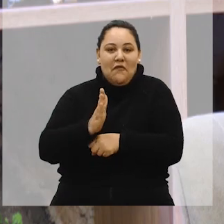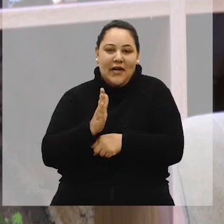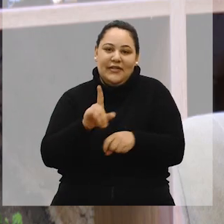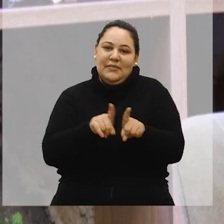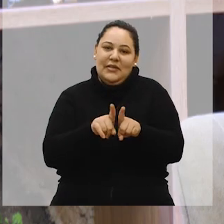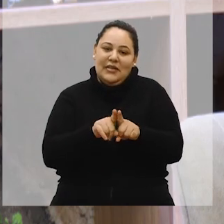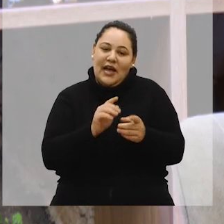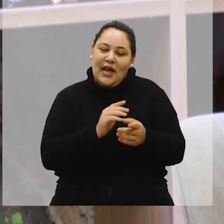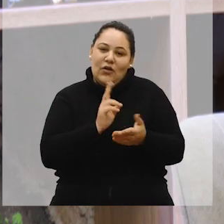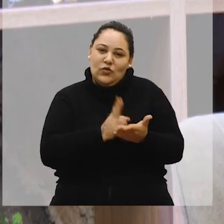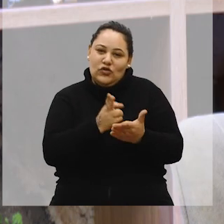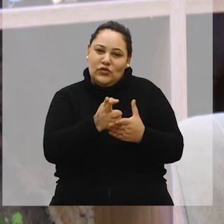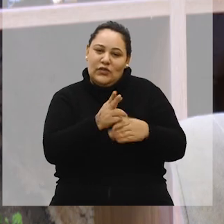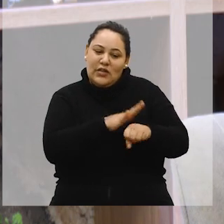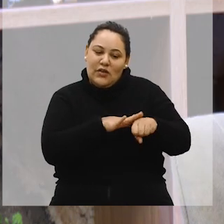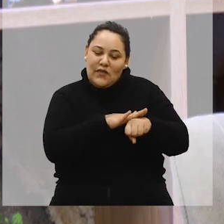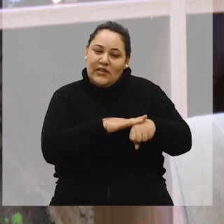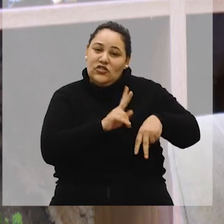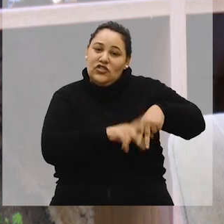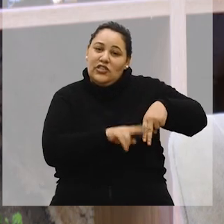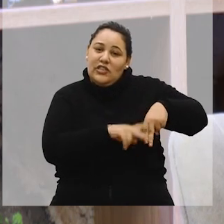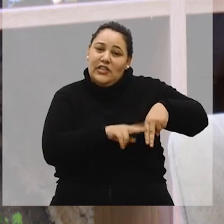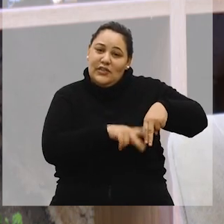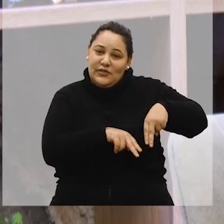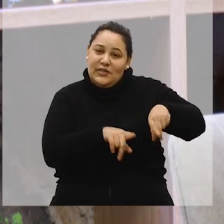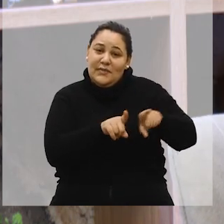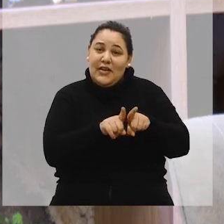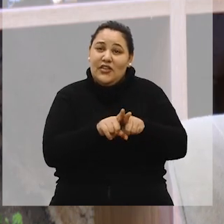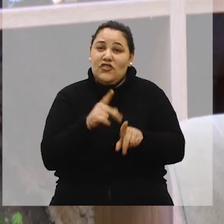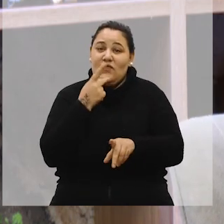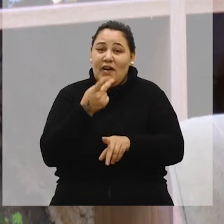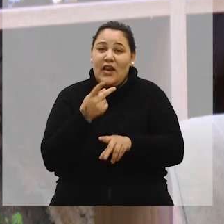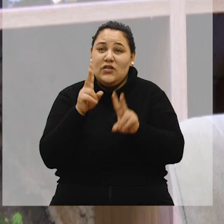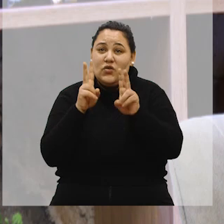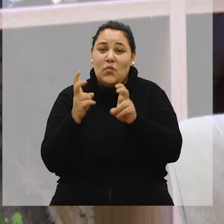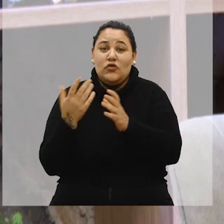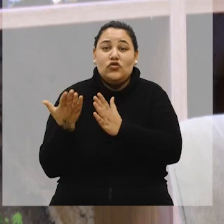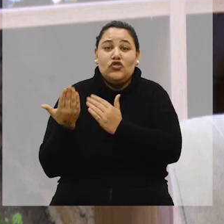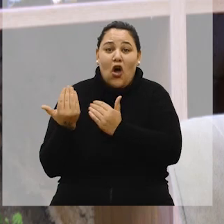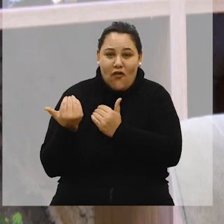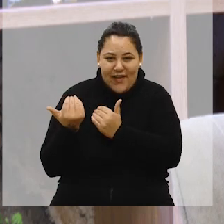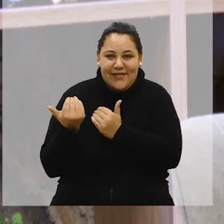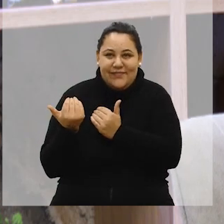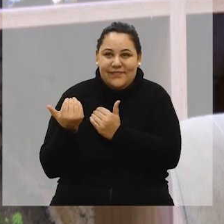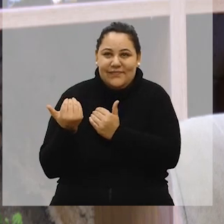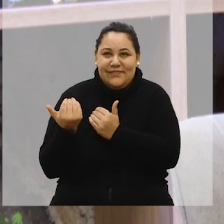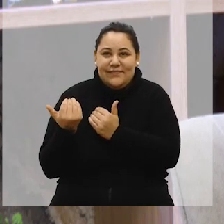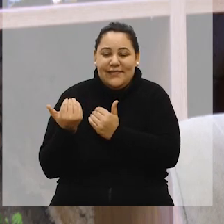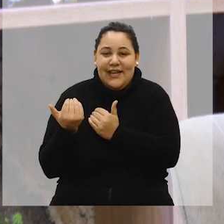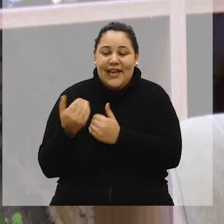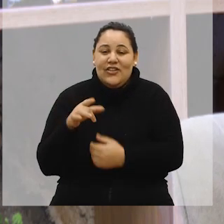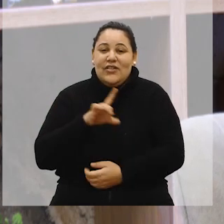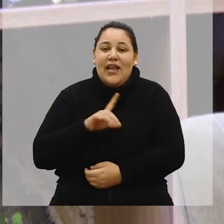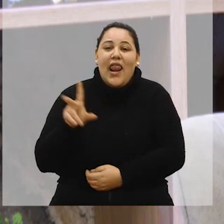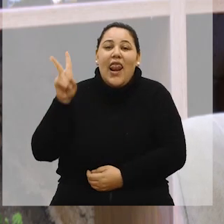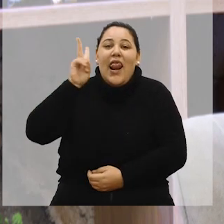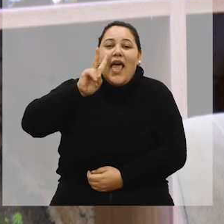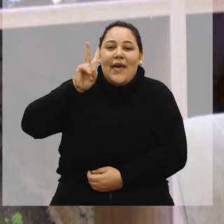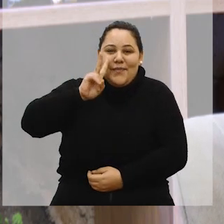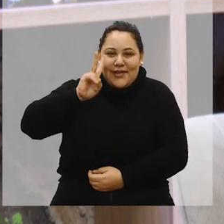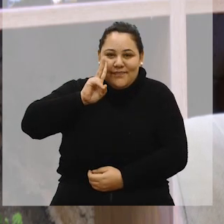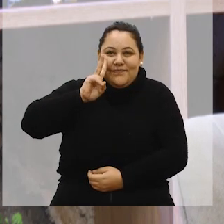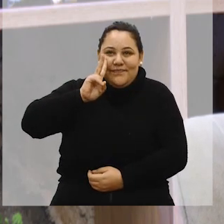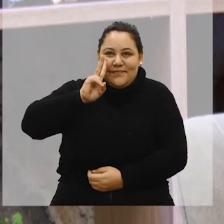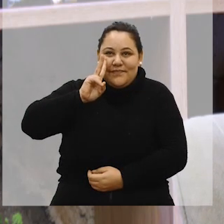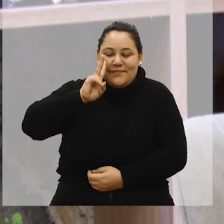de gênero, Enzo, quando a gente fala também sobre juventude, a gente tem um recorte dessa